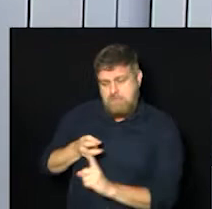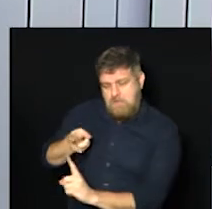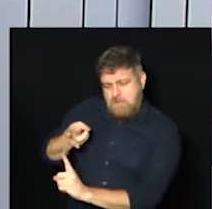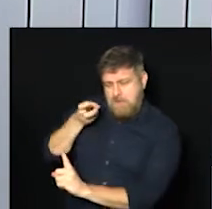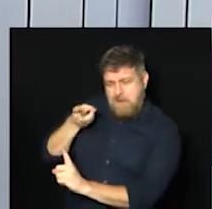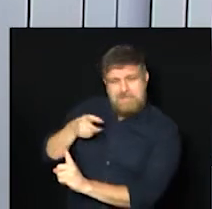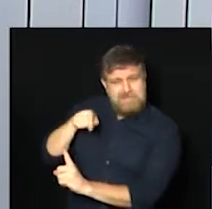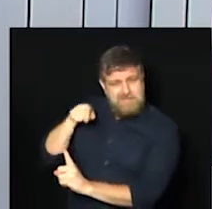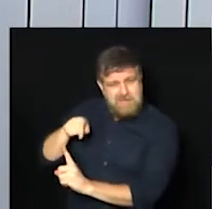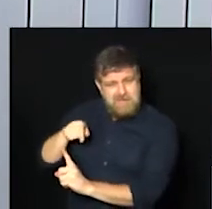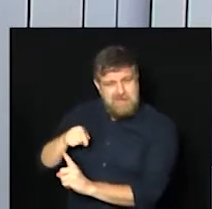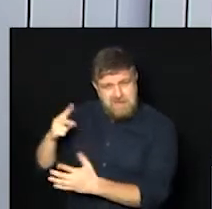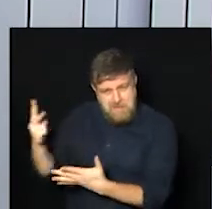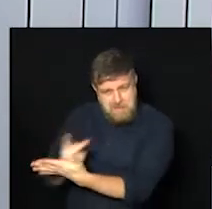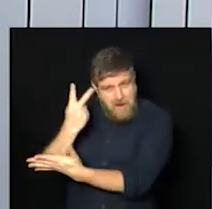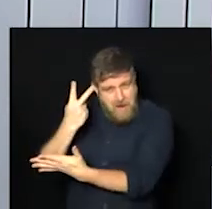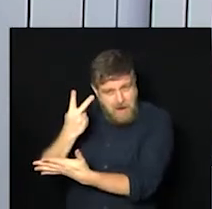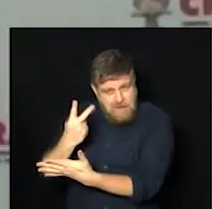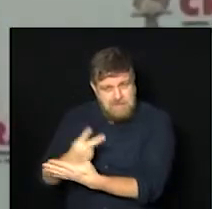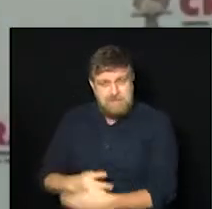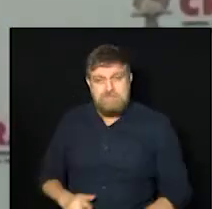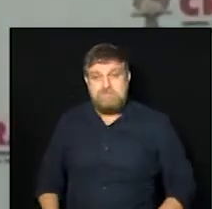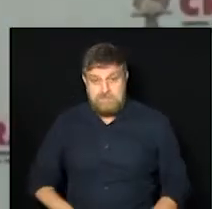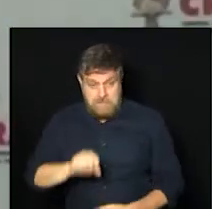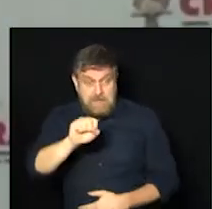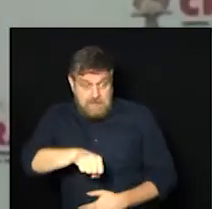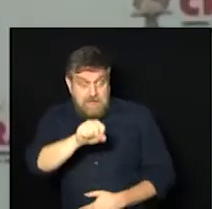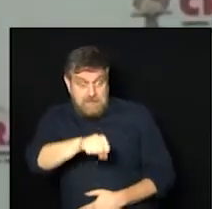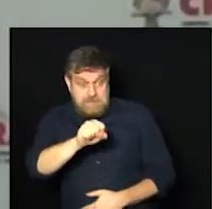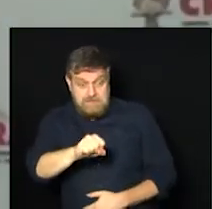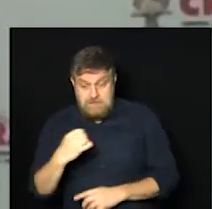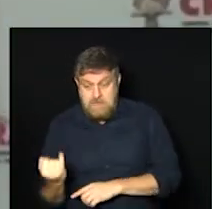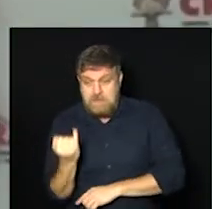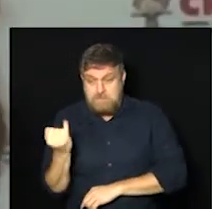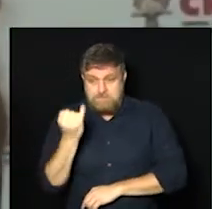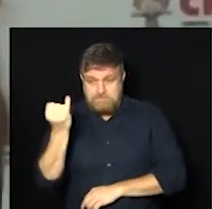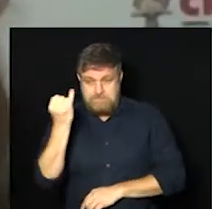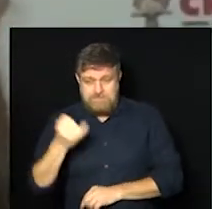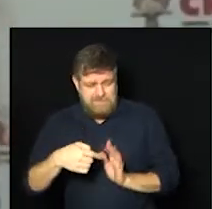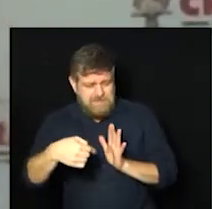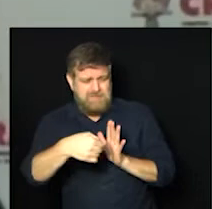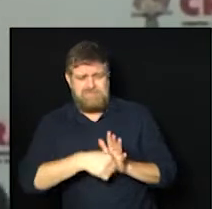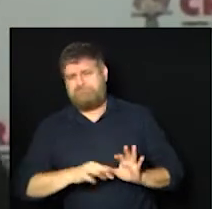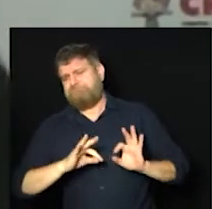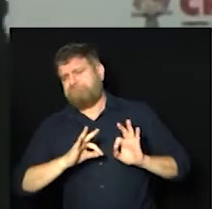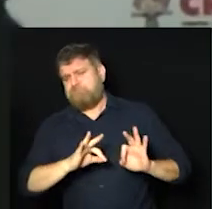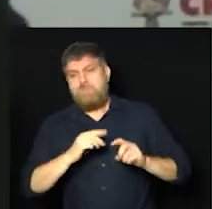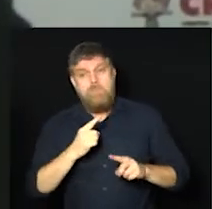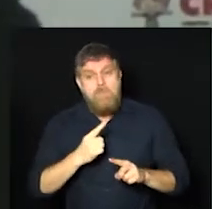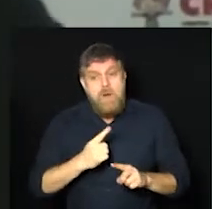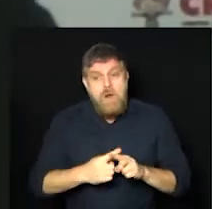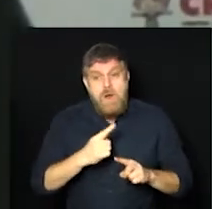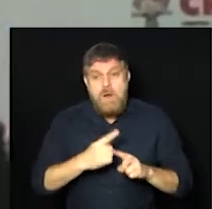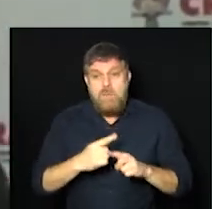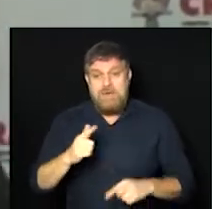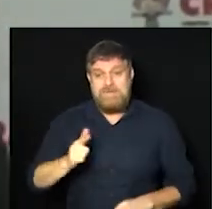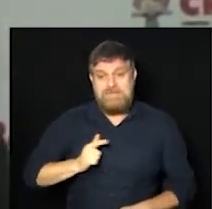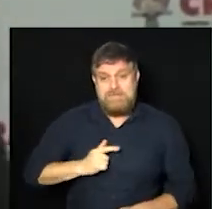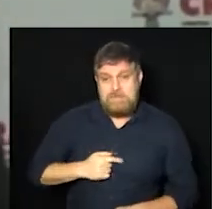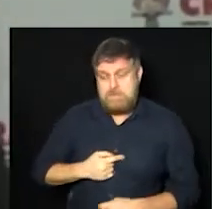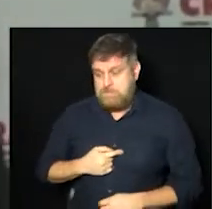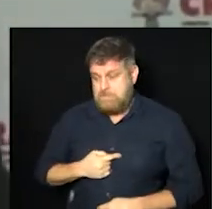que algo está errado? Sim, é muito importante essa pergunta que você faz, porque a